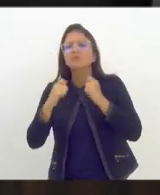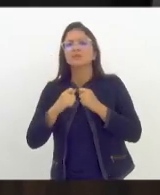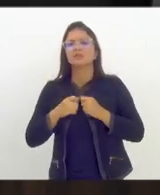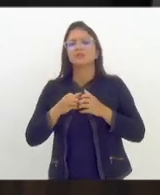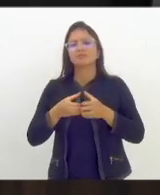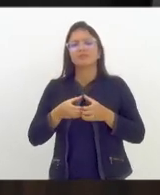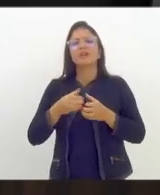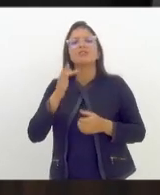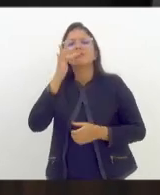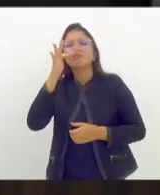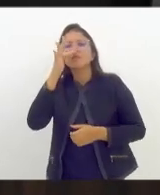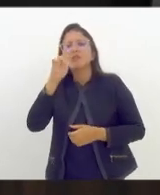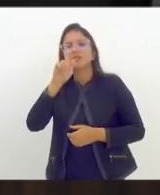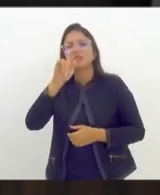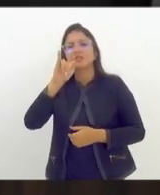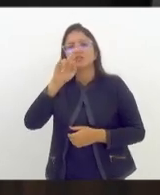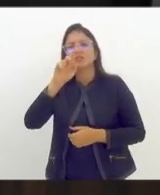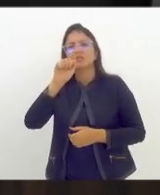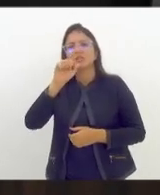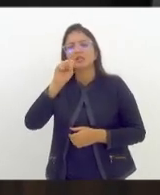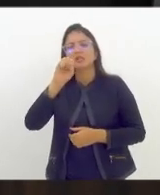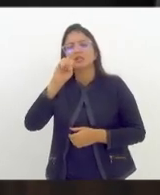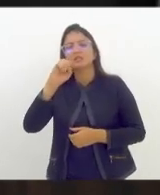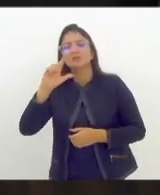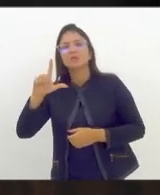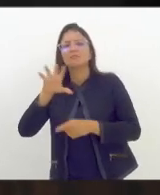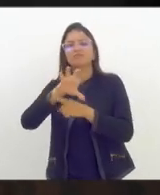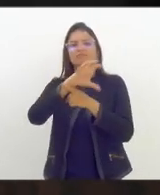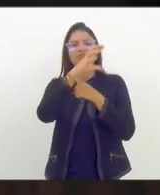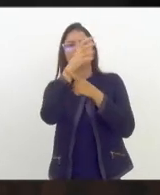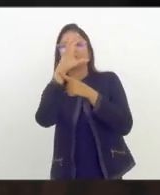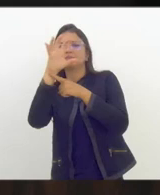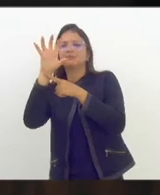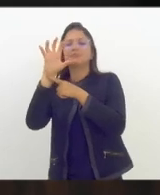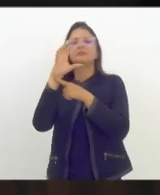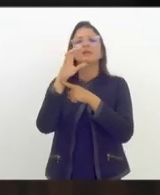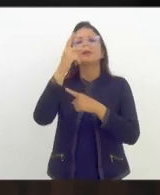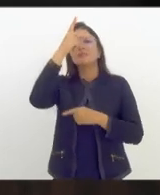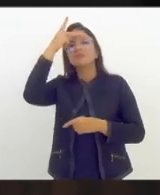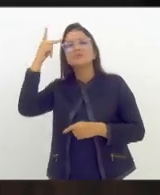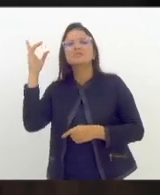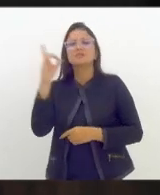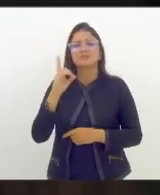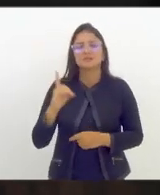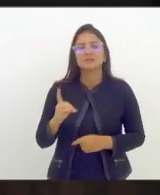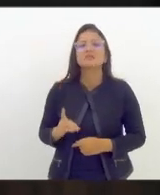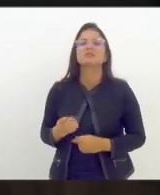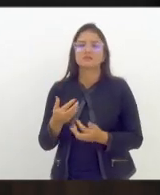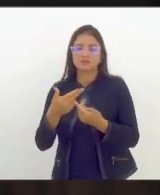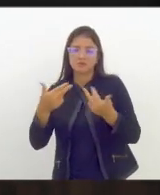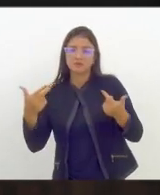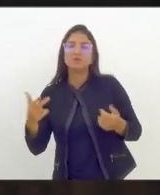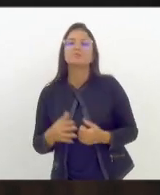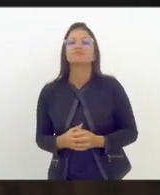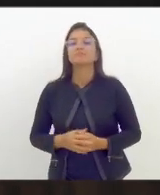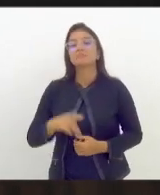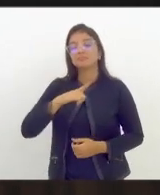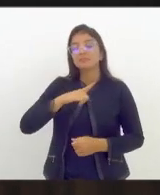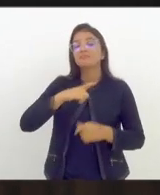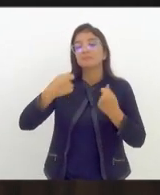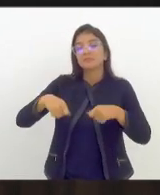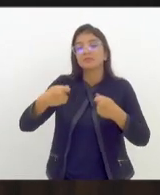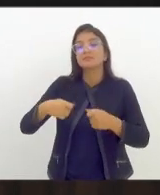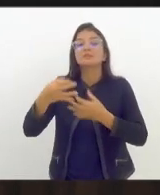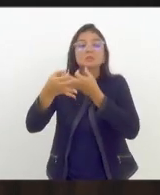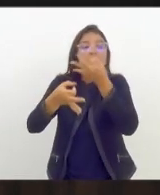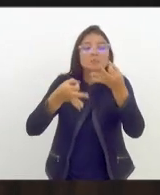das pessoas deficientes ocultas no estado do Rio de Janeiro e da outras providências, pendendo de pareceres das comissões, Constituição e